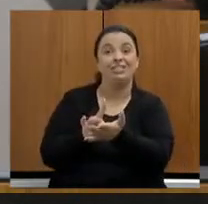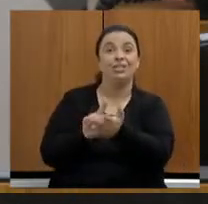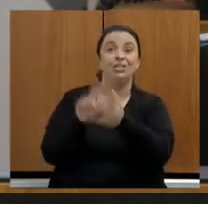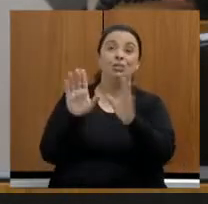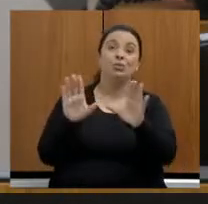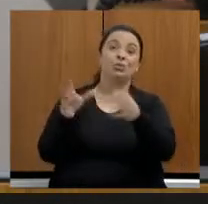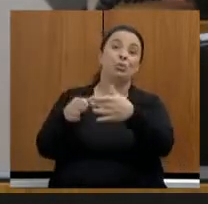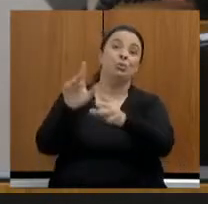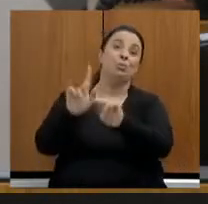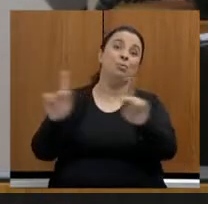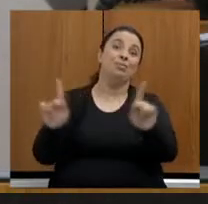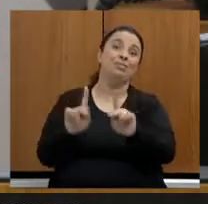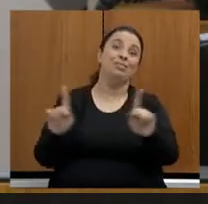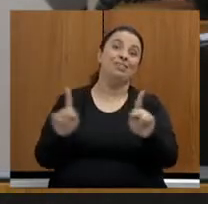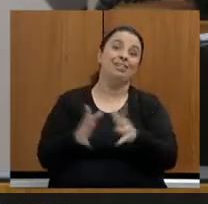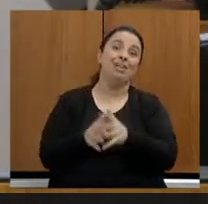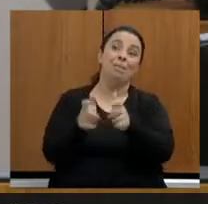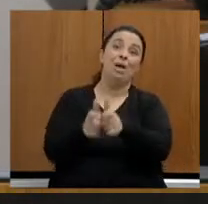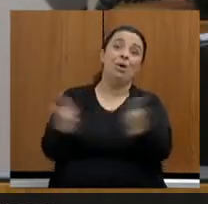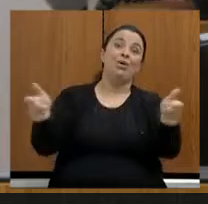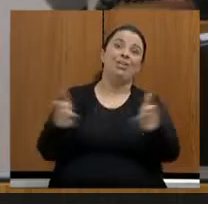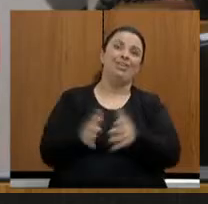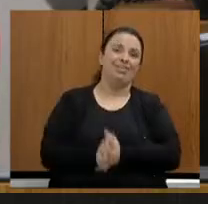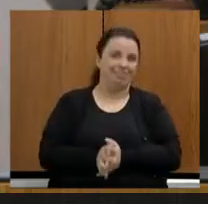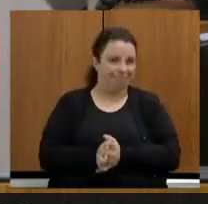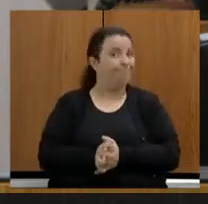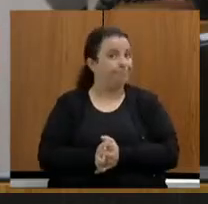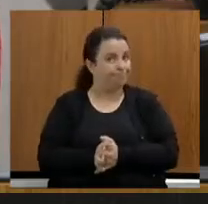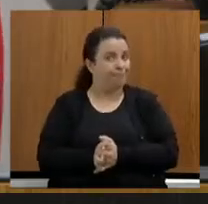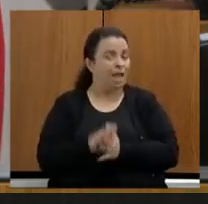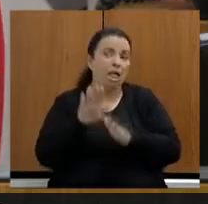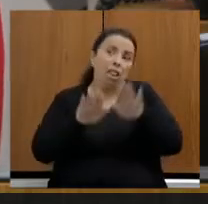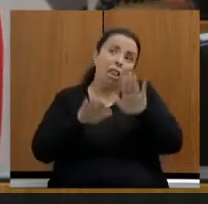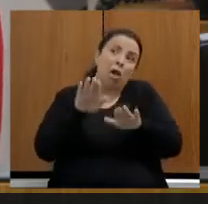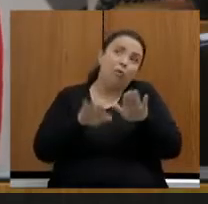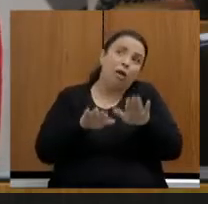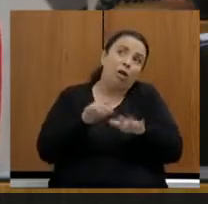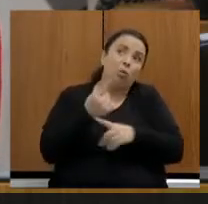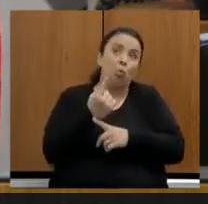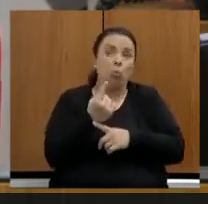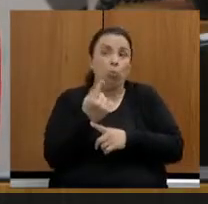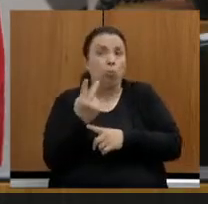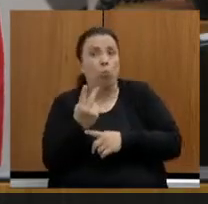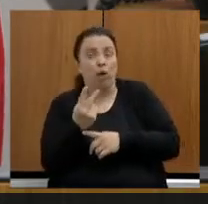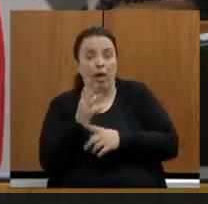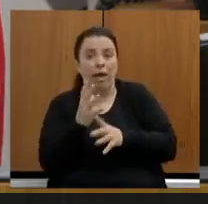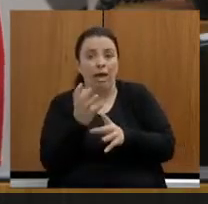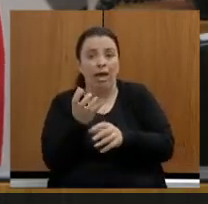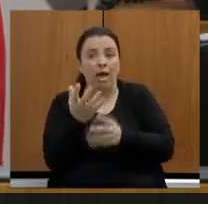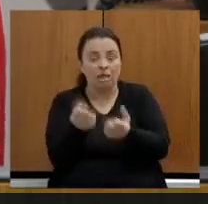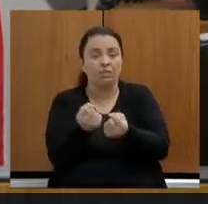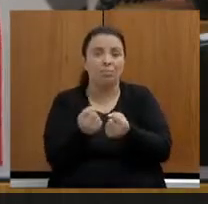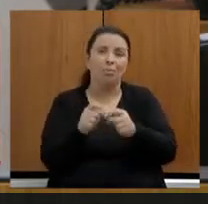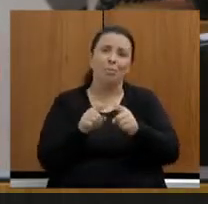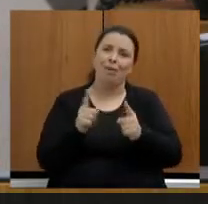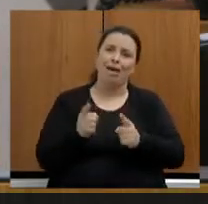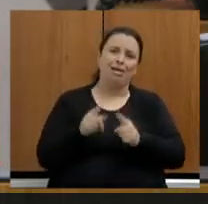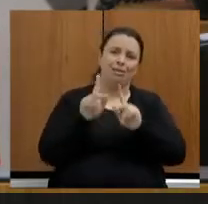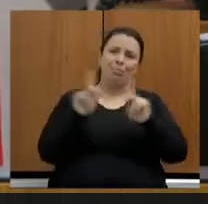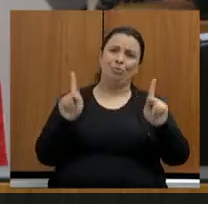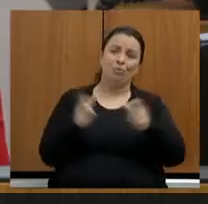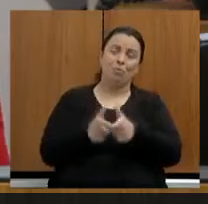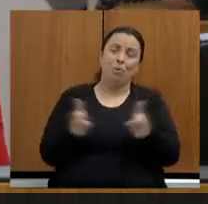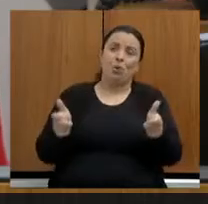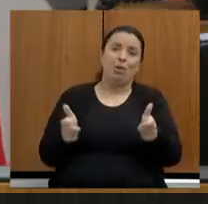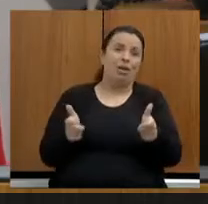maioria né não vou dizer de todos quem sabe alguém tenha recebido professoras não receberão ajuda de custo para pagar a sua conta de telefone e gerou